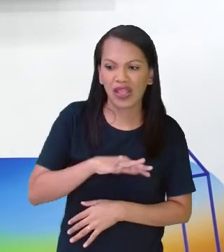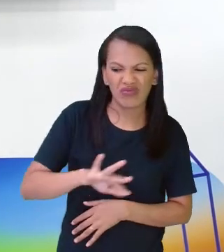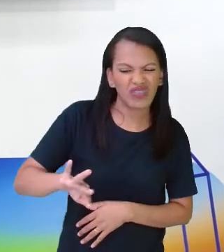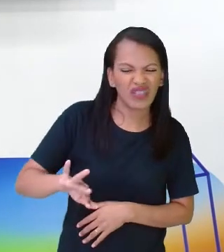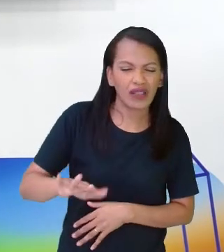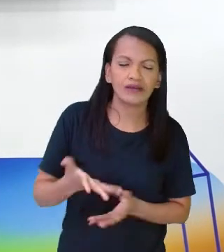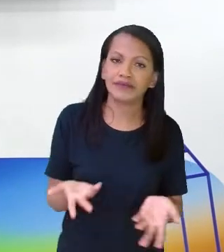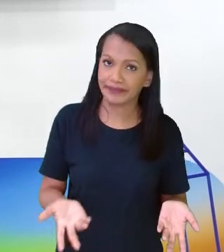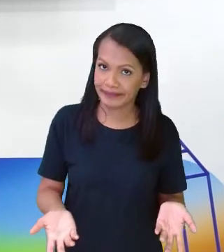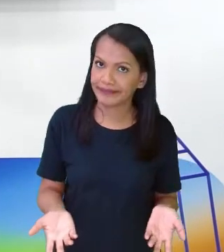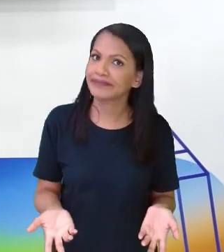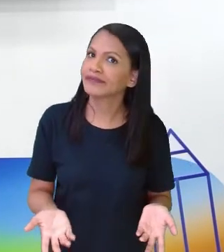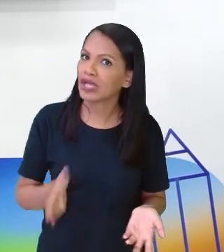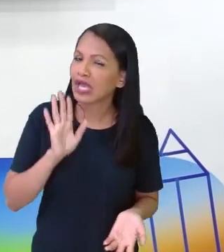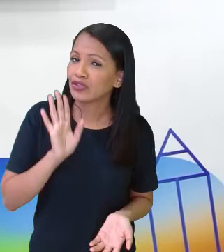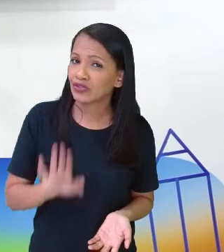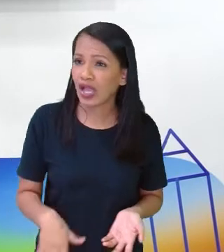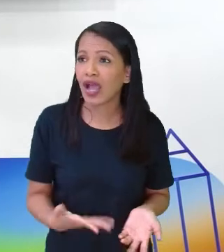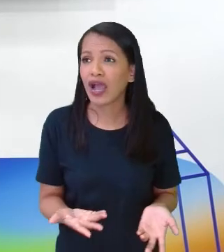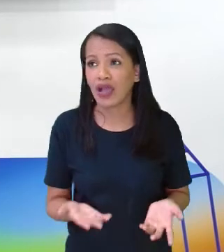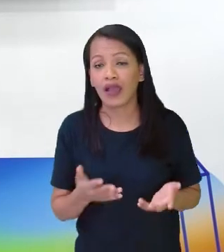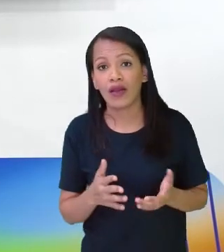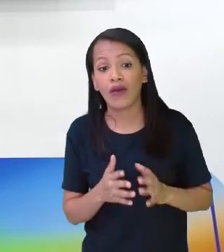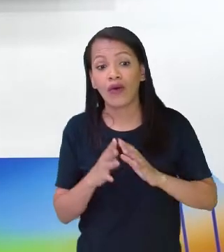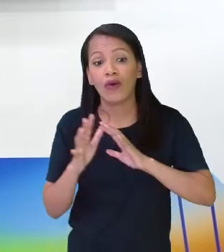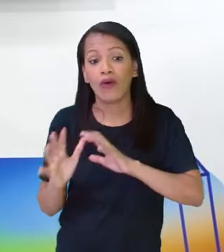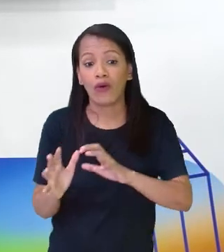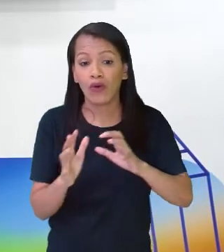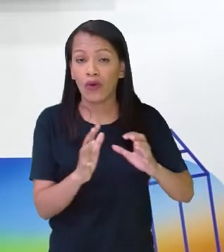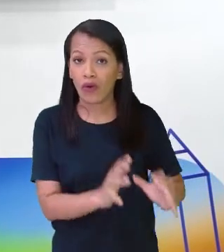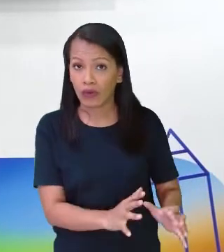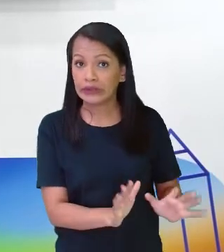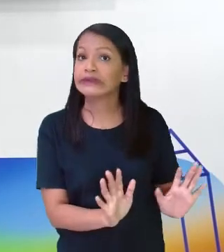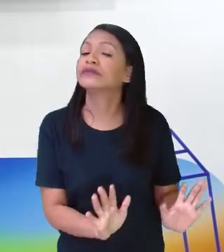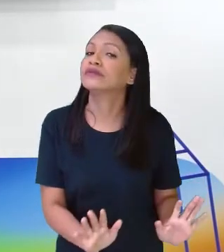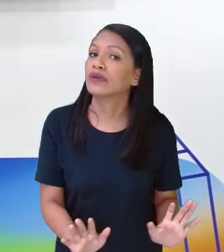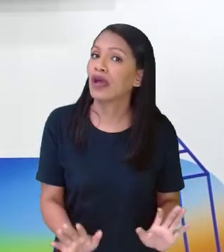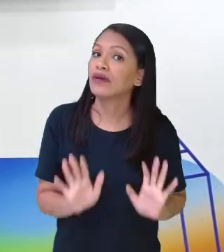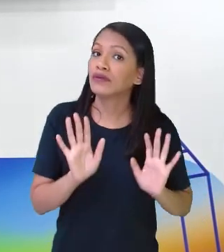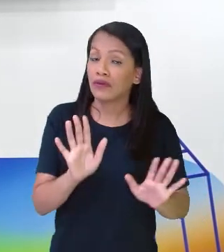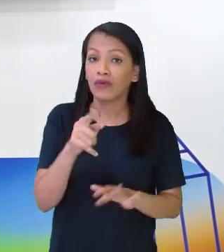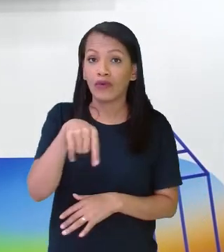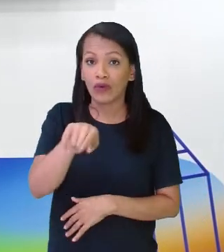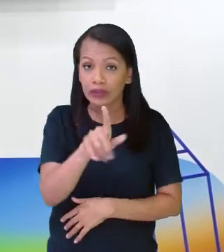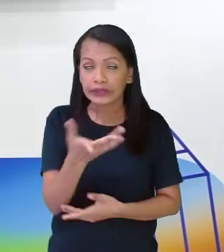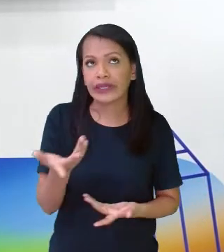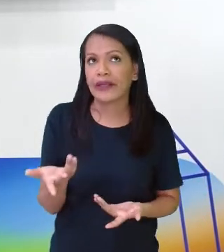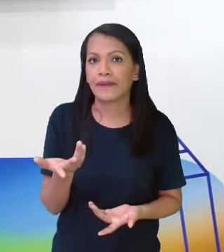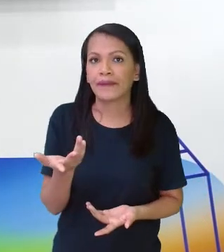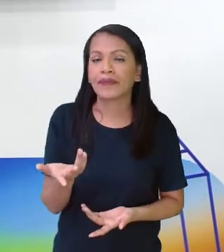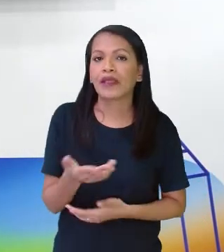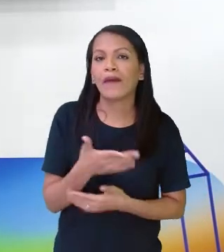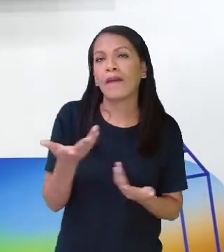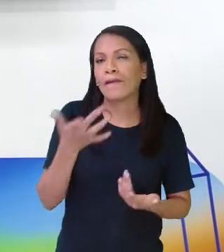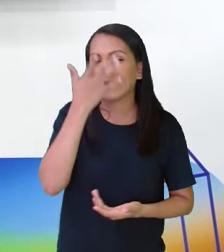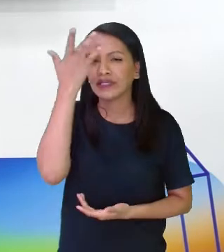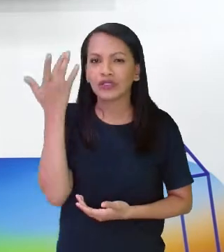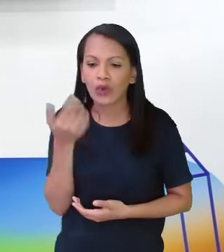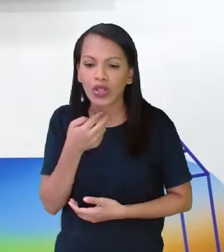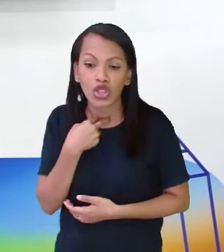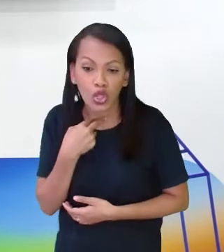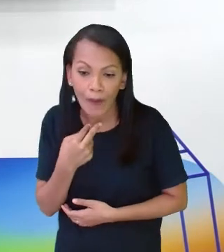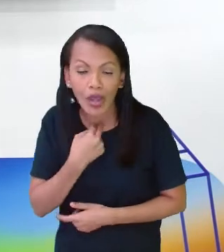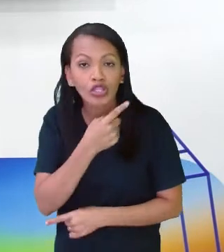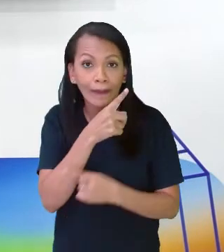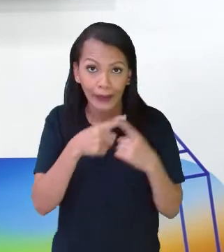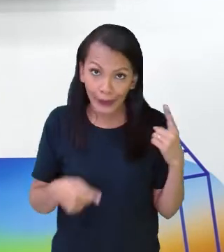consumir. Aí já passa para uma coisa mais exagerada, a não ser que você seja, de repente, um atleta de alta